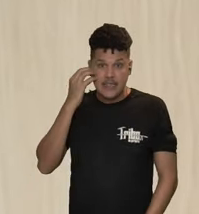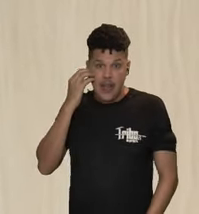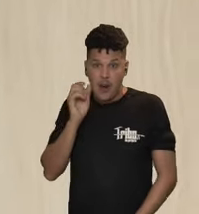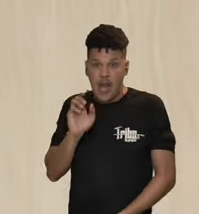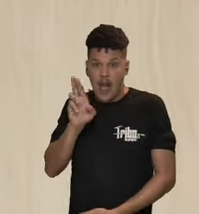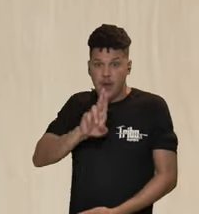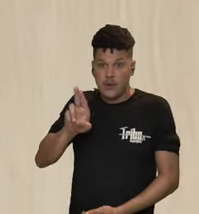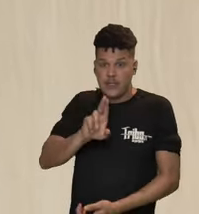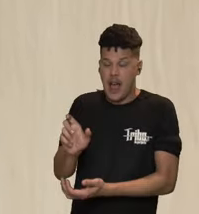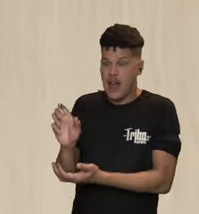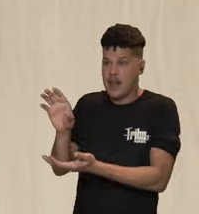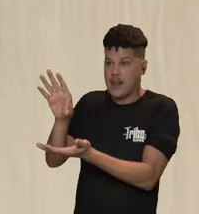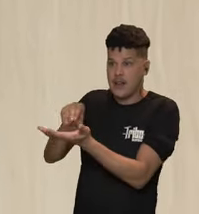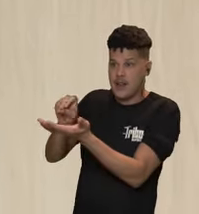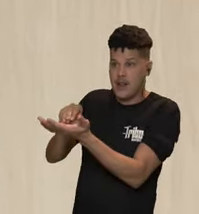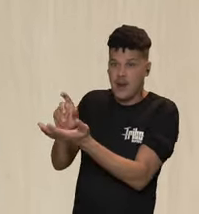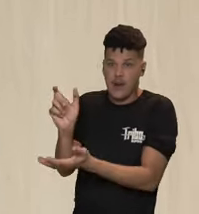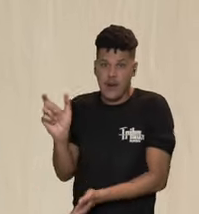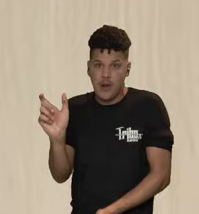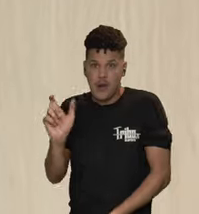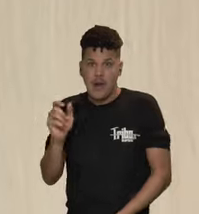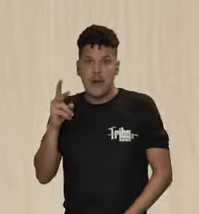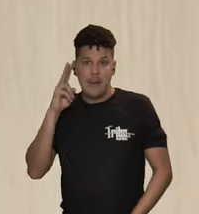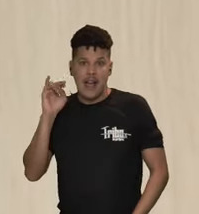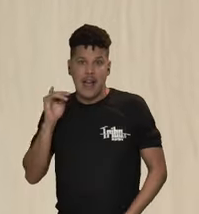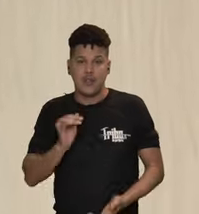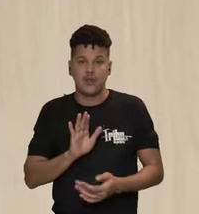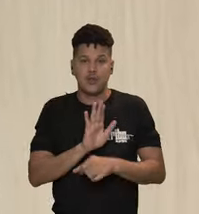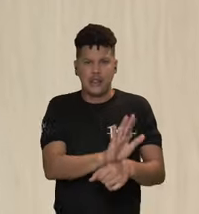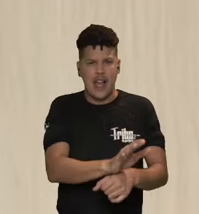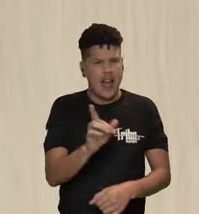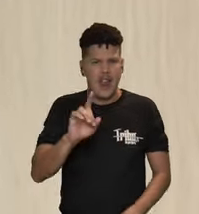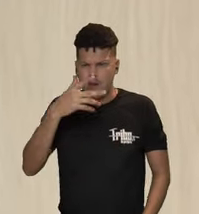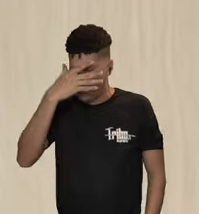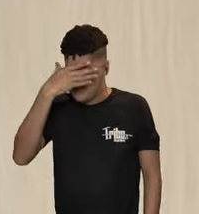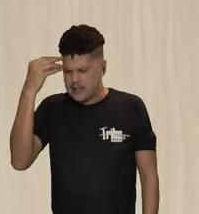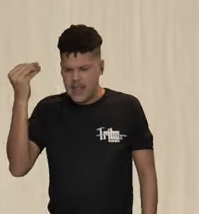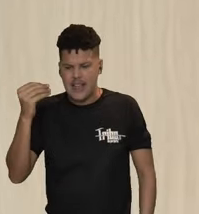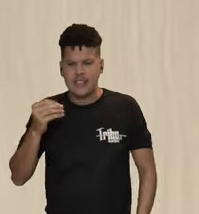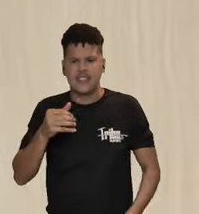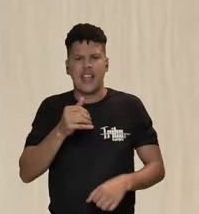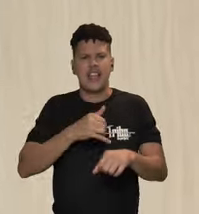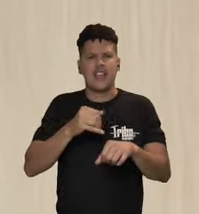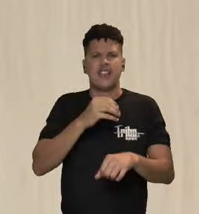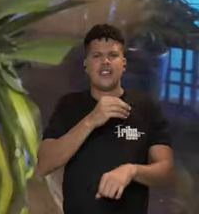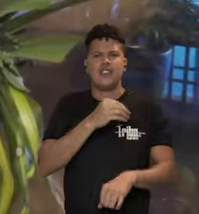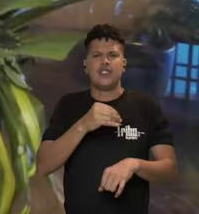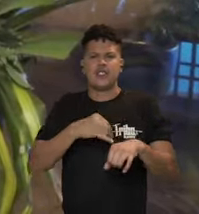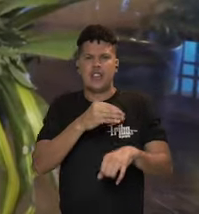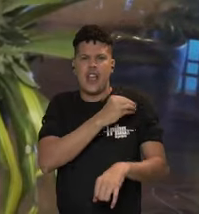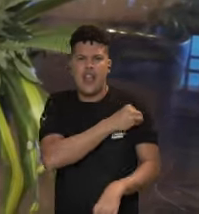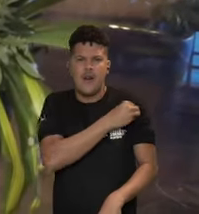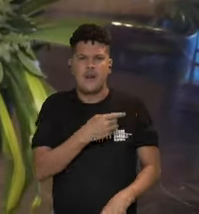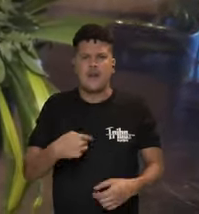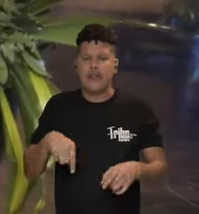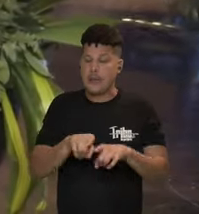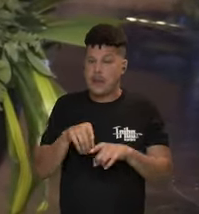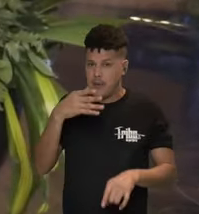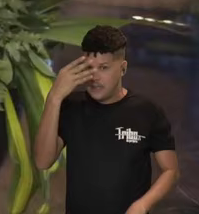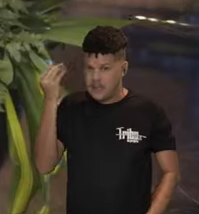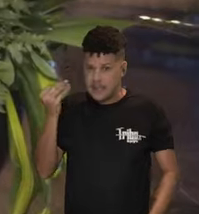base. Não esquece o álcool gel, não esquece a máscara. Compra um óculos doido, vai pra rua. Acho que meu copo tá furado aqui, produção.